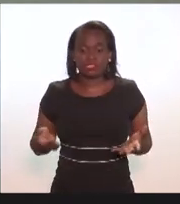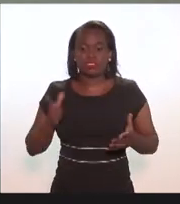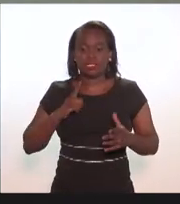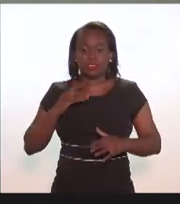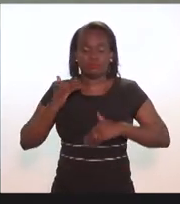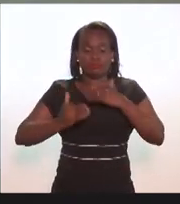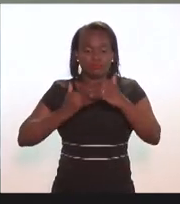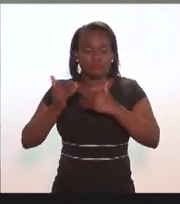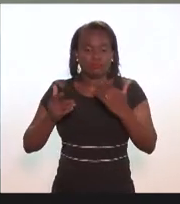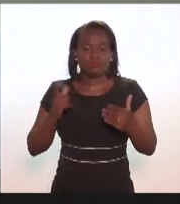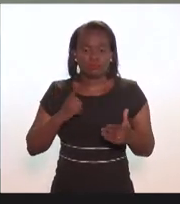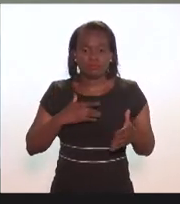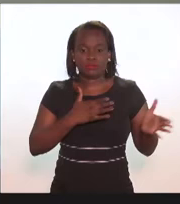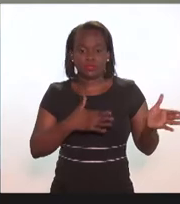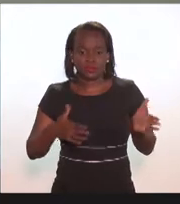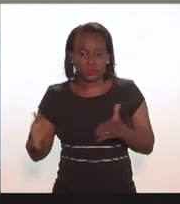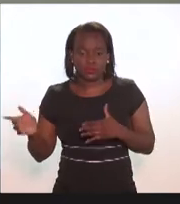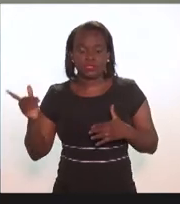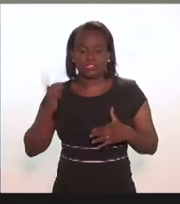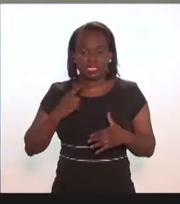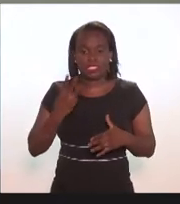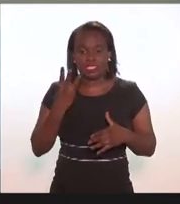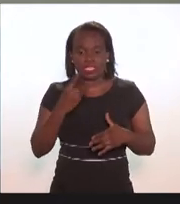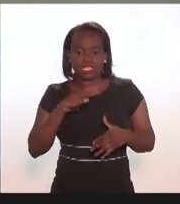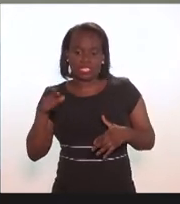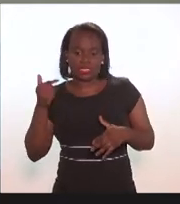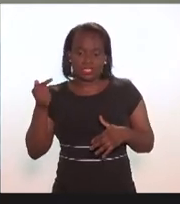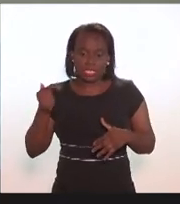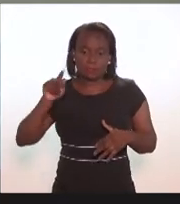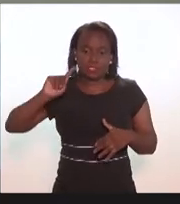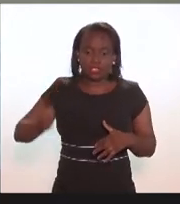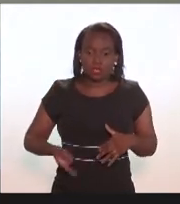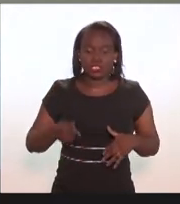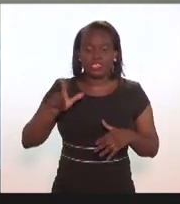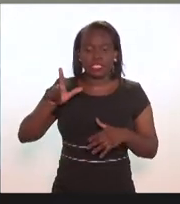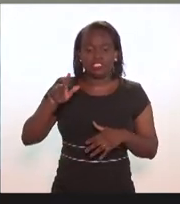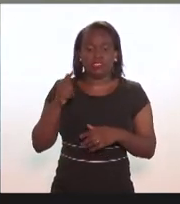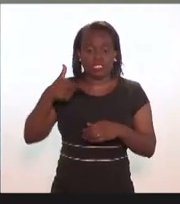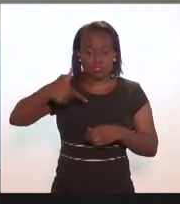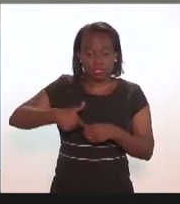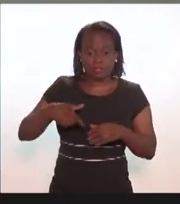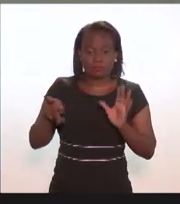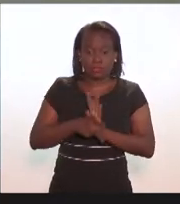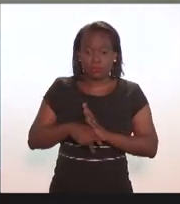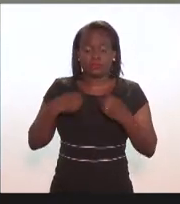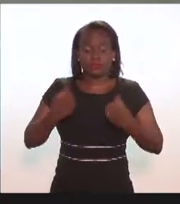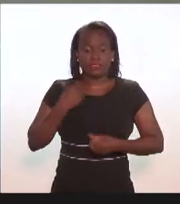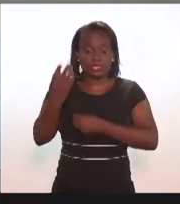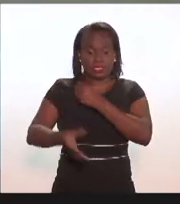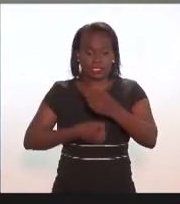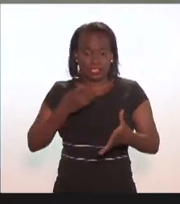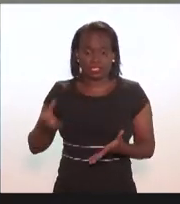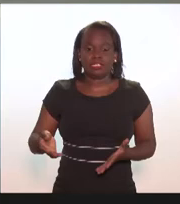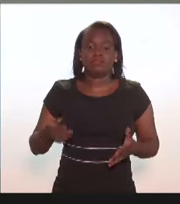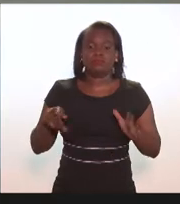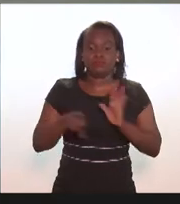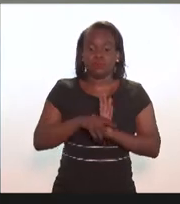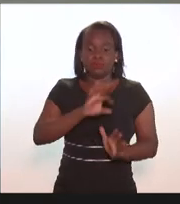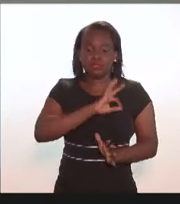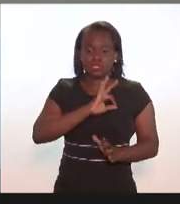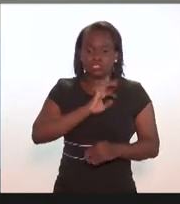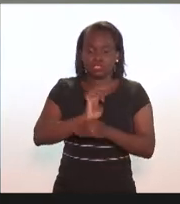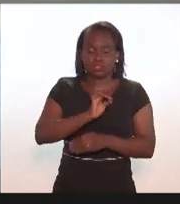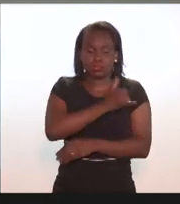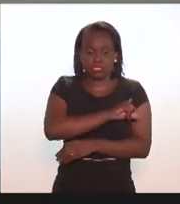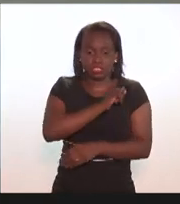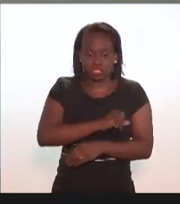que estão aqui em curso, a gente vai ter de 3 a 7 milhões de litros de gasolina a serem doados para as forças policiais do Estado do